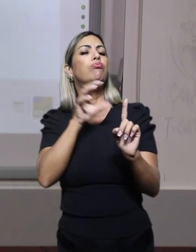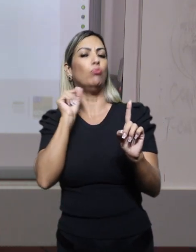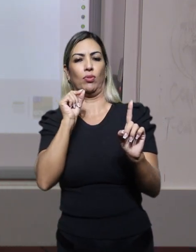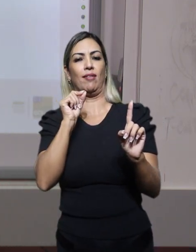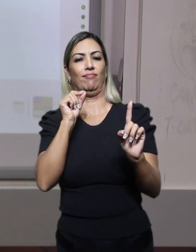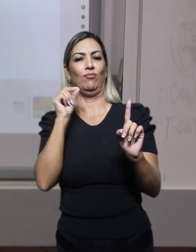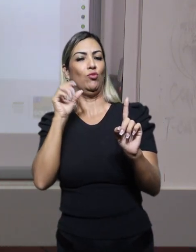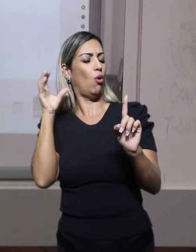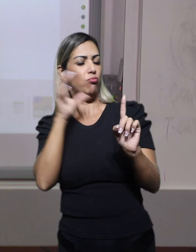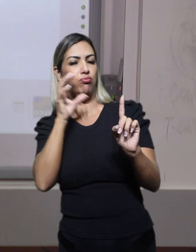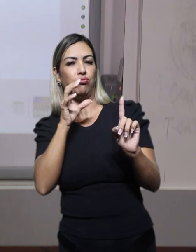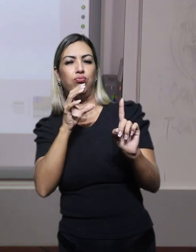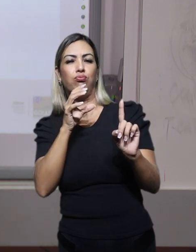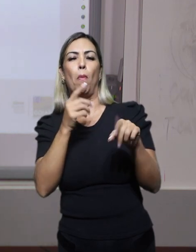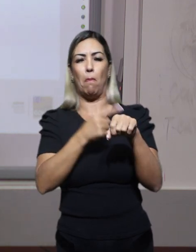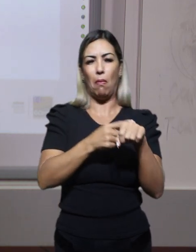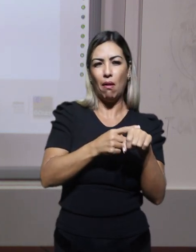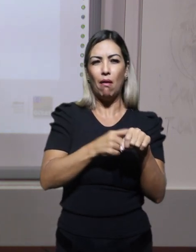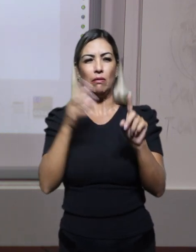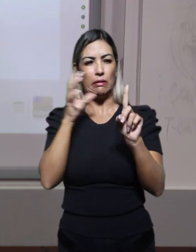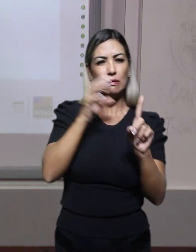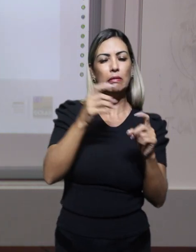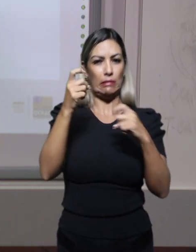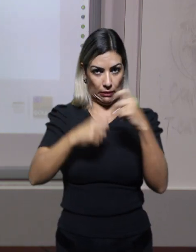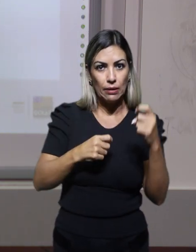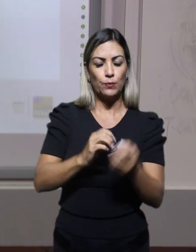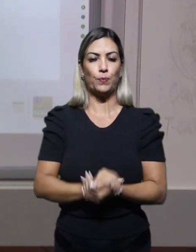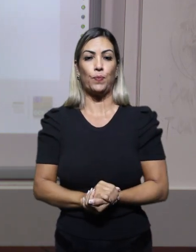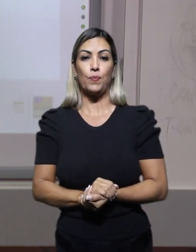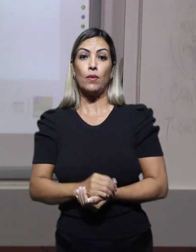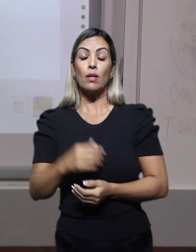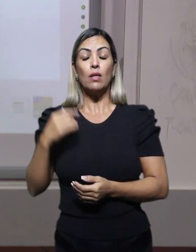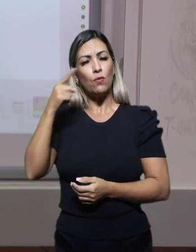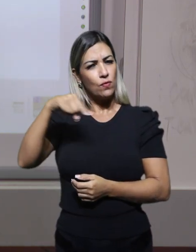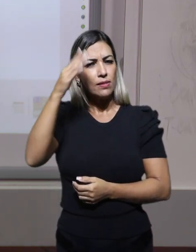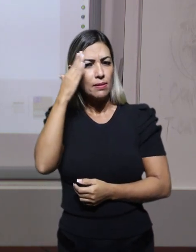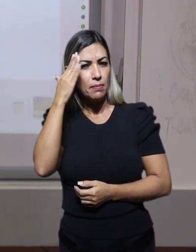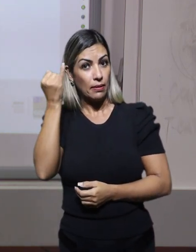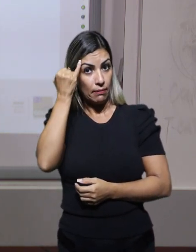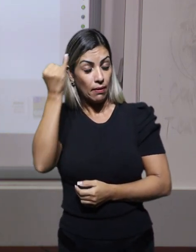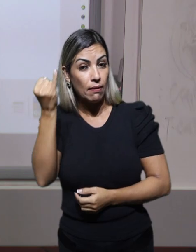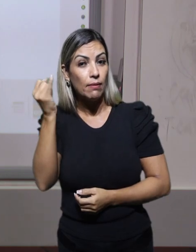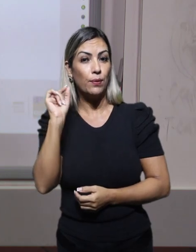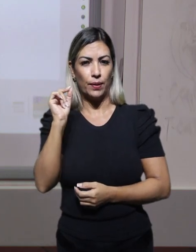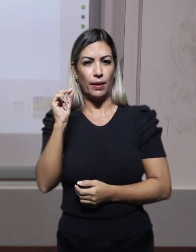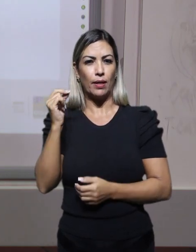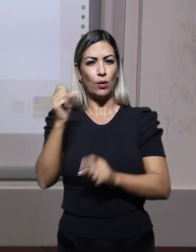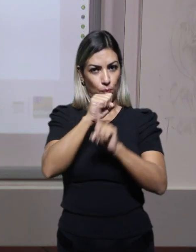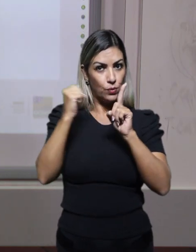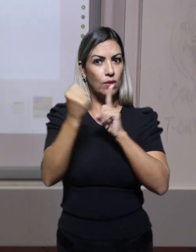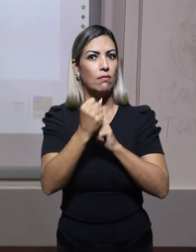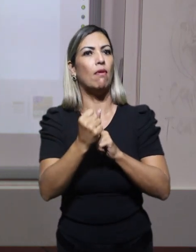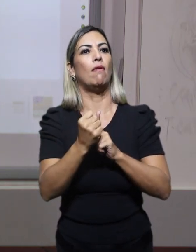Para vocês terem uma ideia da sociedade que nós vivemos até pouco tempo, Somente no ano de